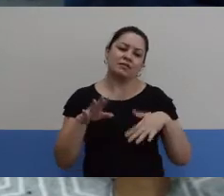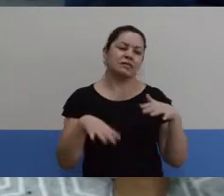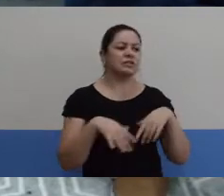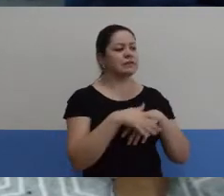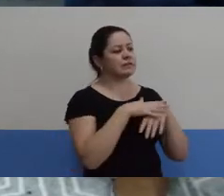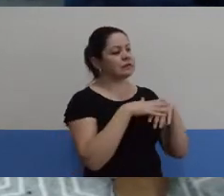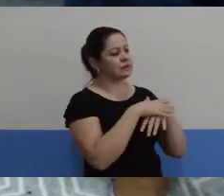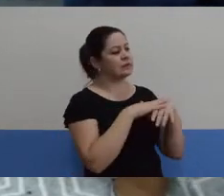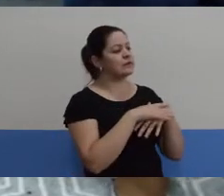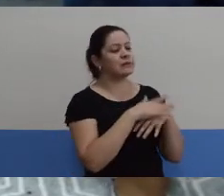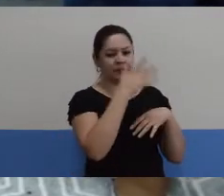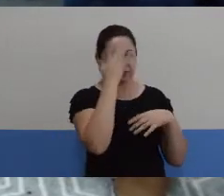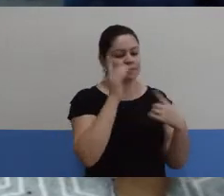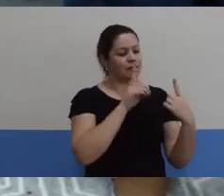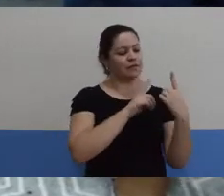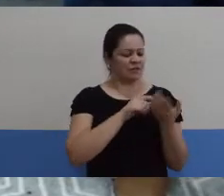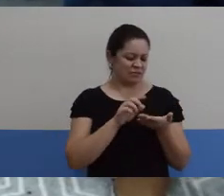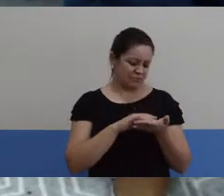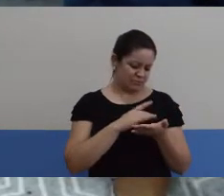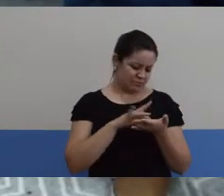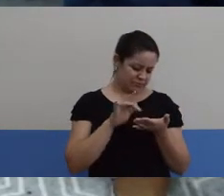com o celular e você fica no